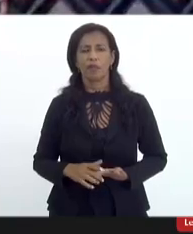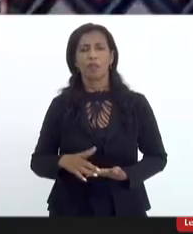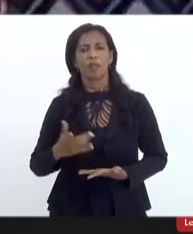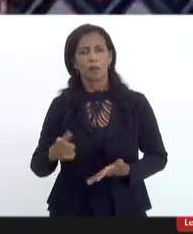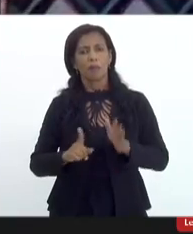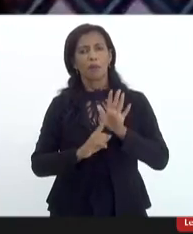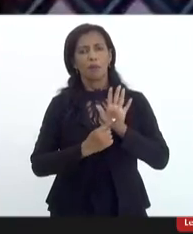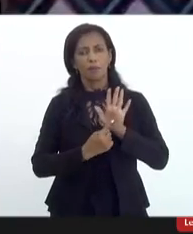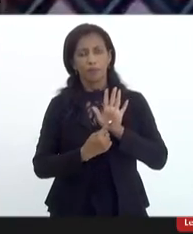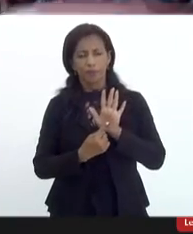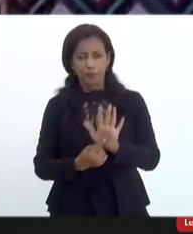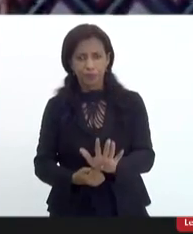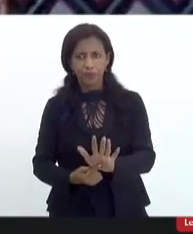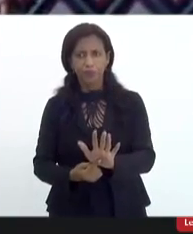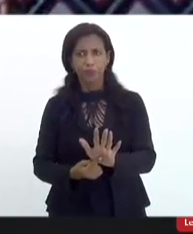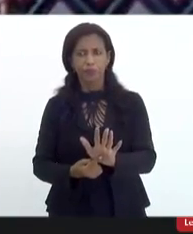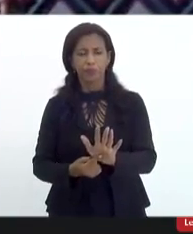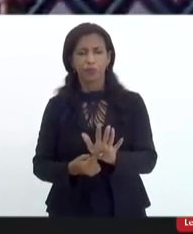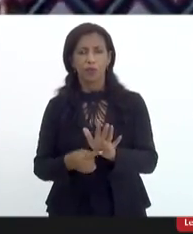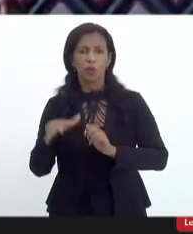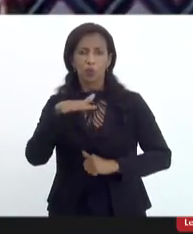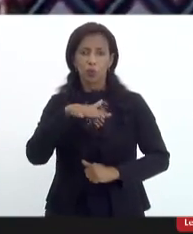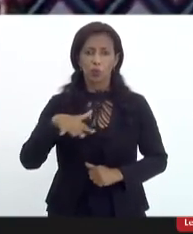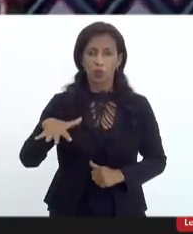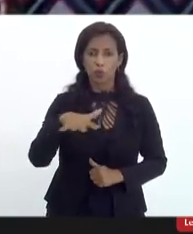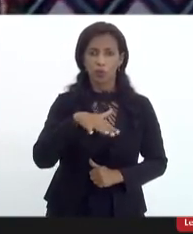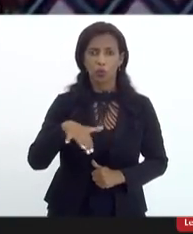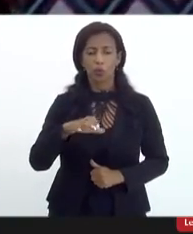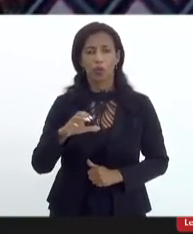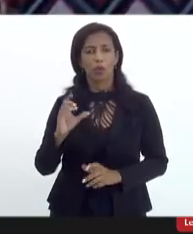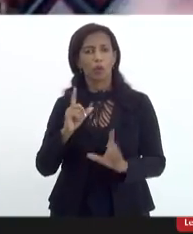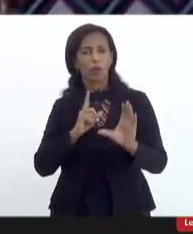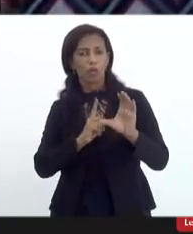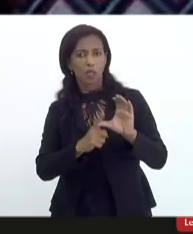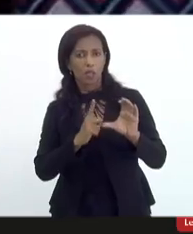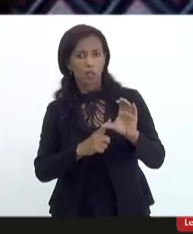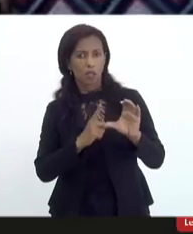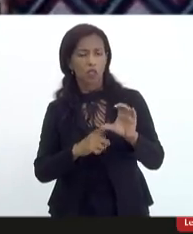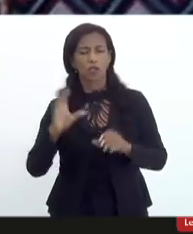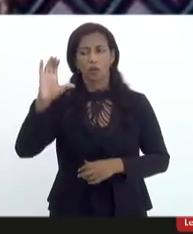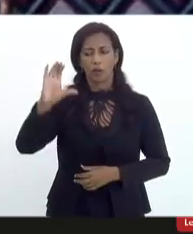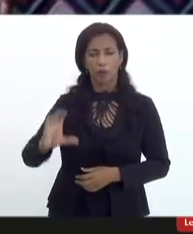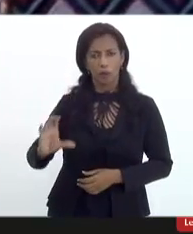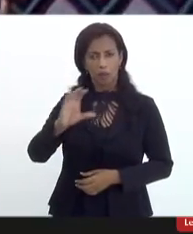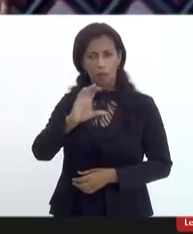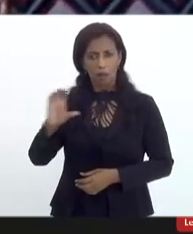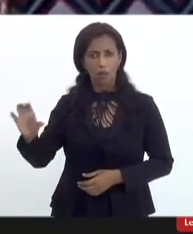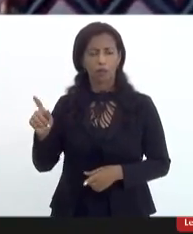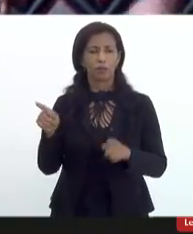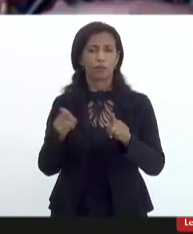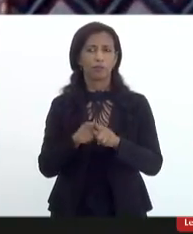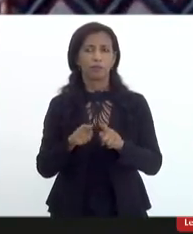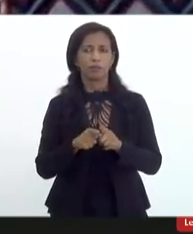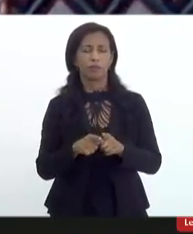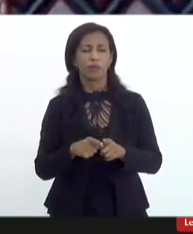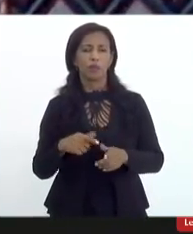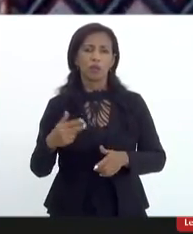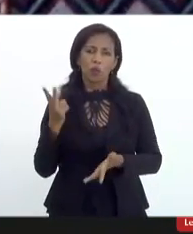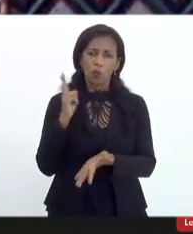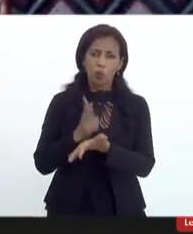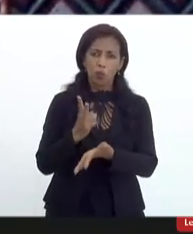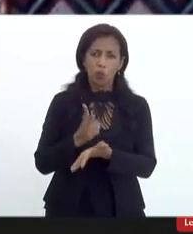Figuras, inclusive, do campo cristão, evangélico e católico, né, que